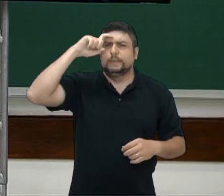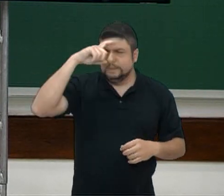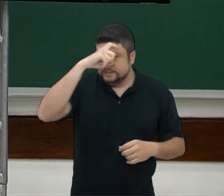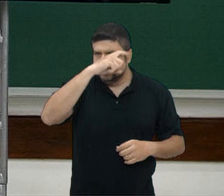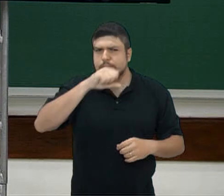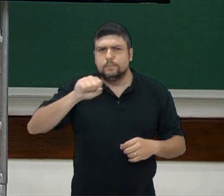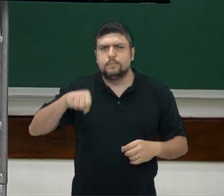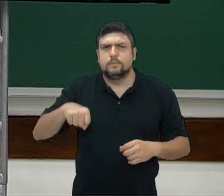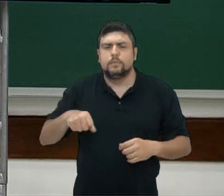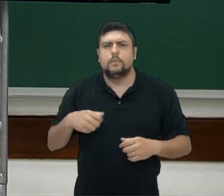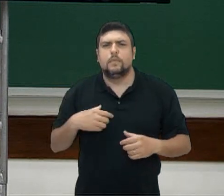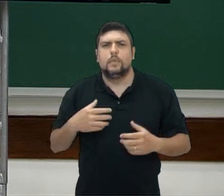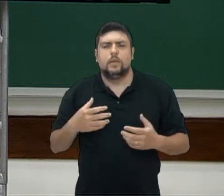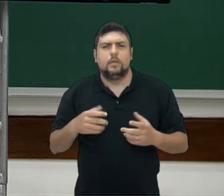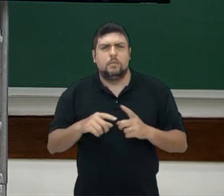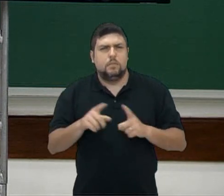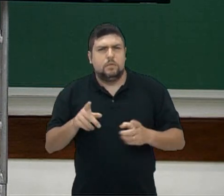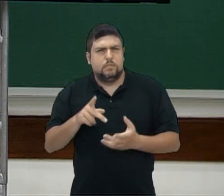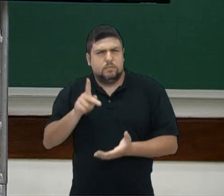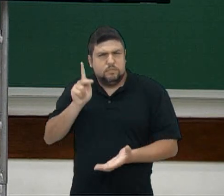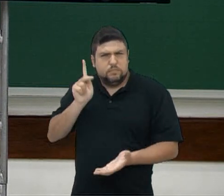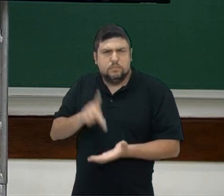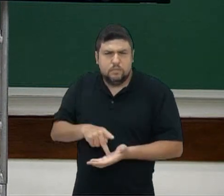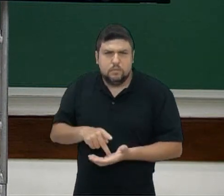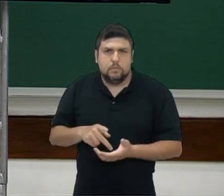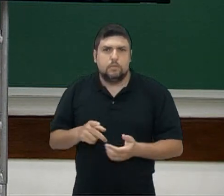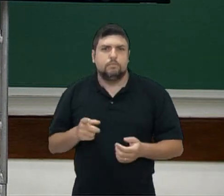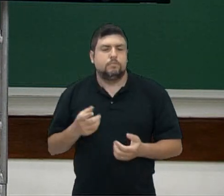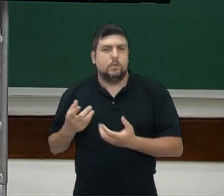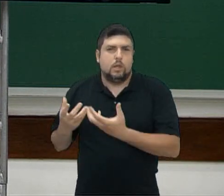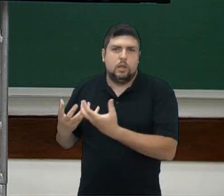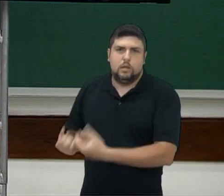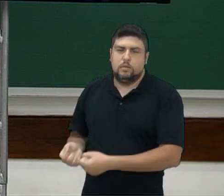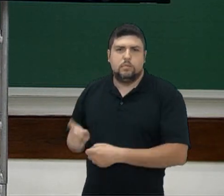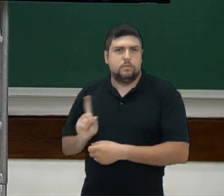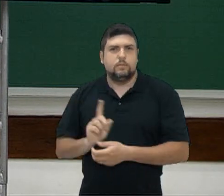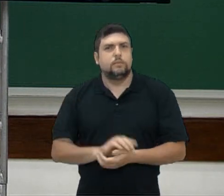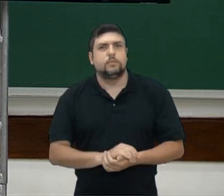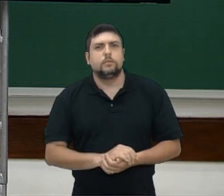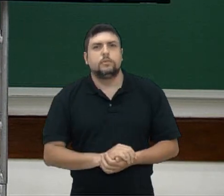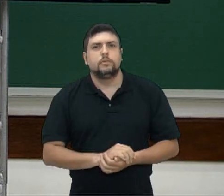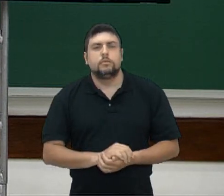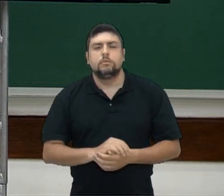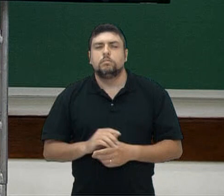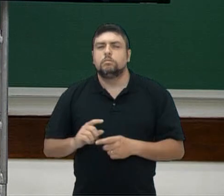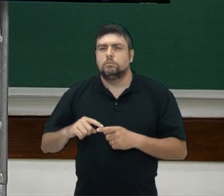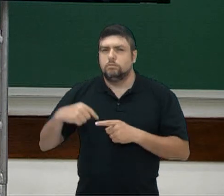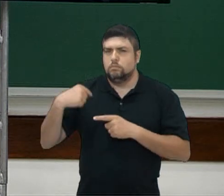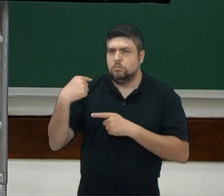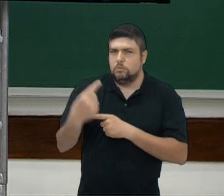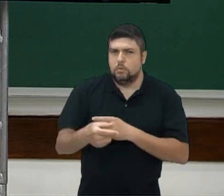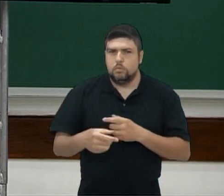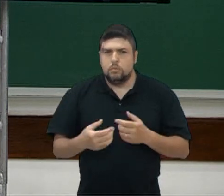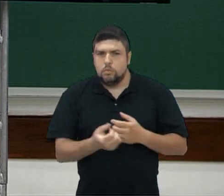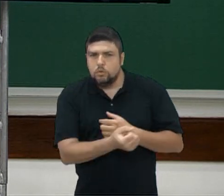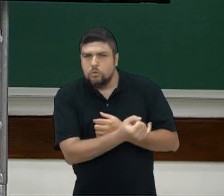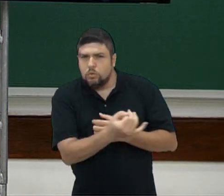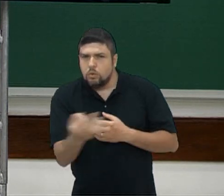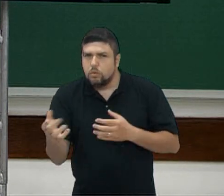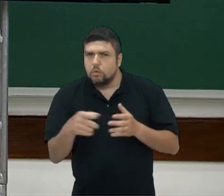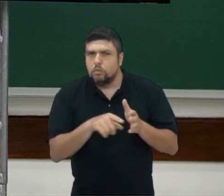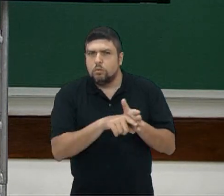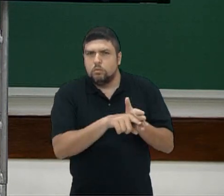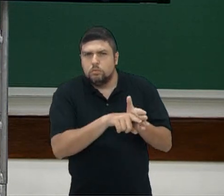não aceitou aquilo como referência. A partir disso, ele começou a estar trabalhando com algumas pessoas e a